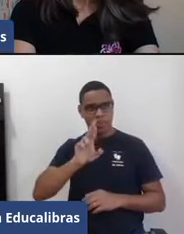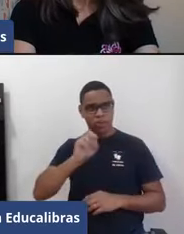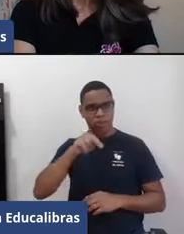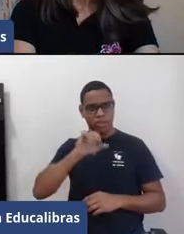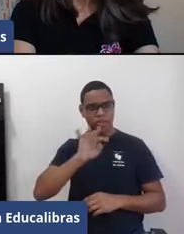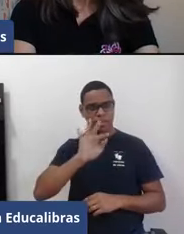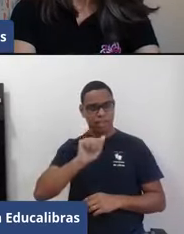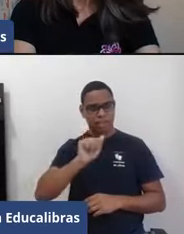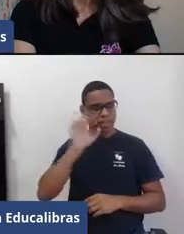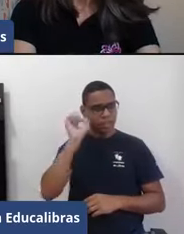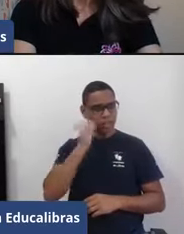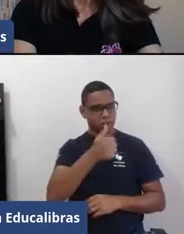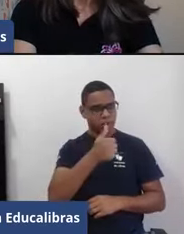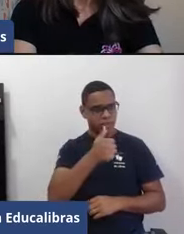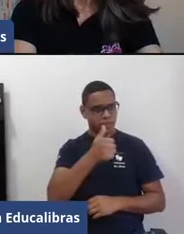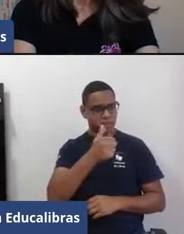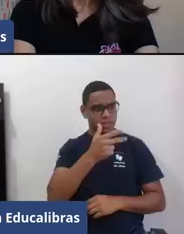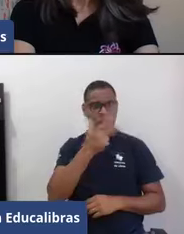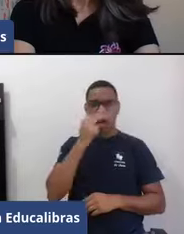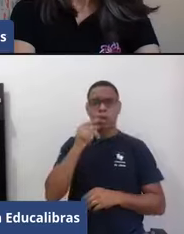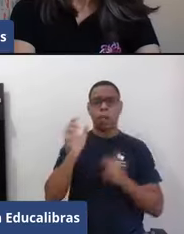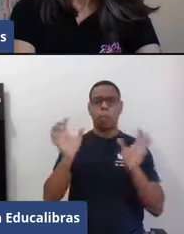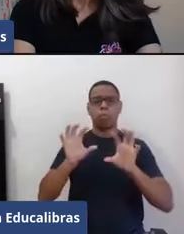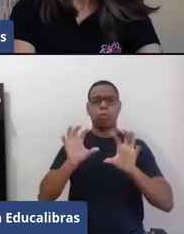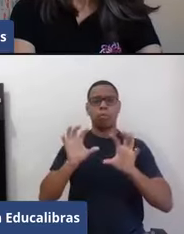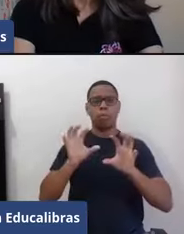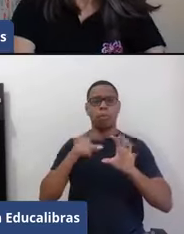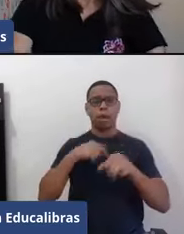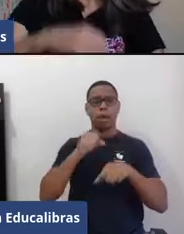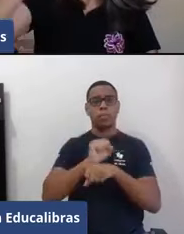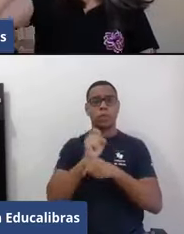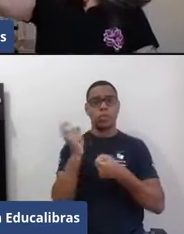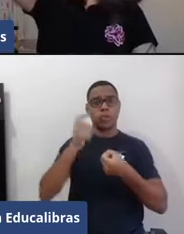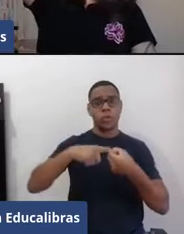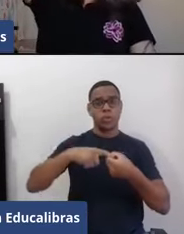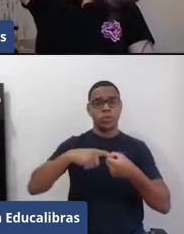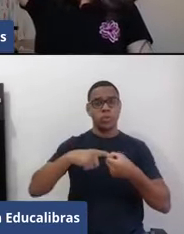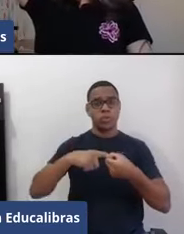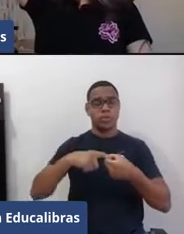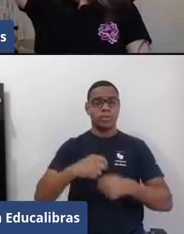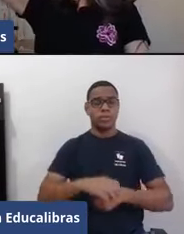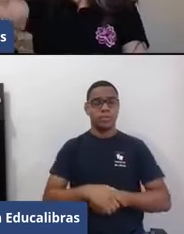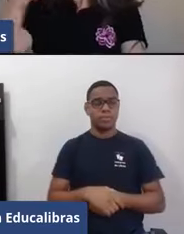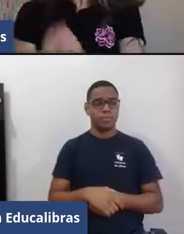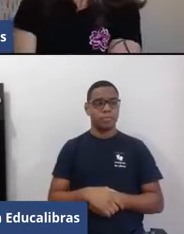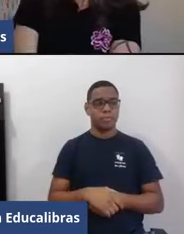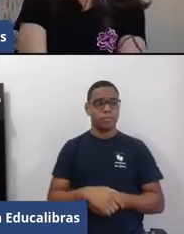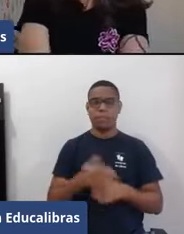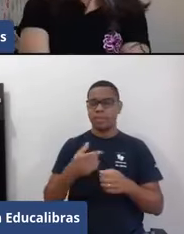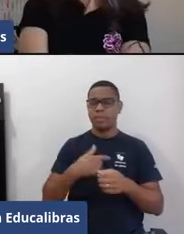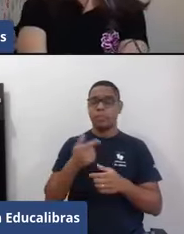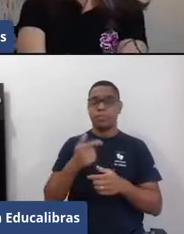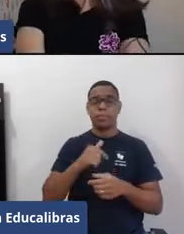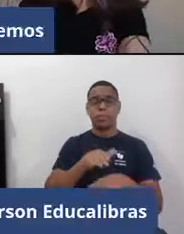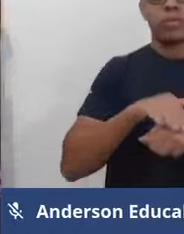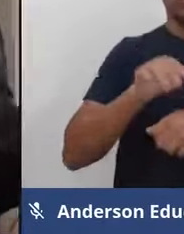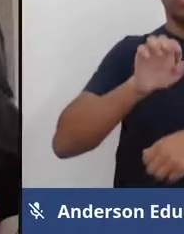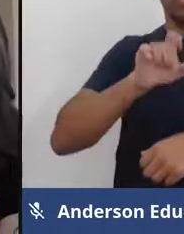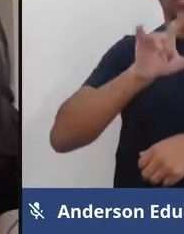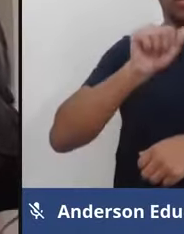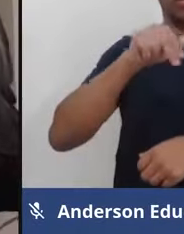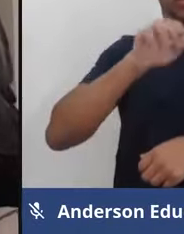Não, acho que travou a conexão dela. Vamos esperar ela voltar. Mas eu vou, Eliane, contando um pouco do que nós